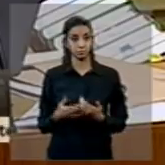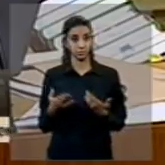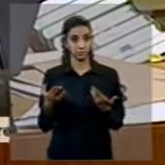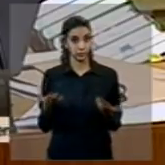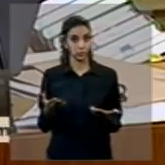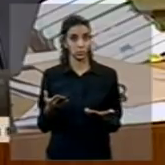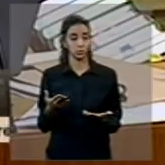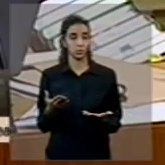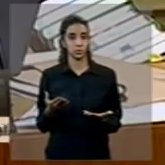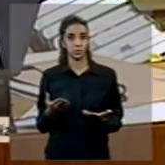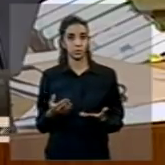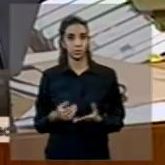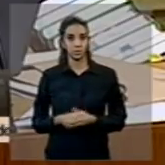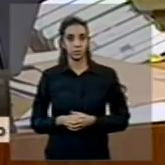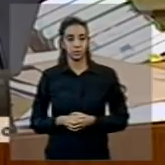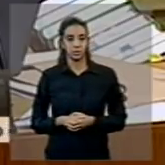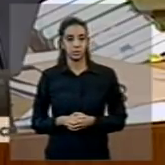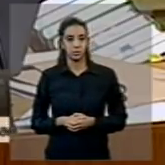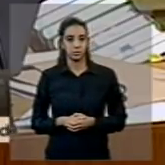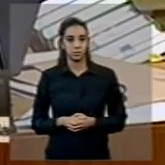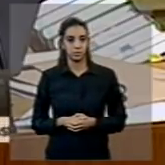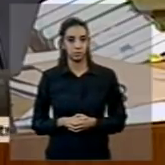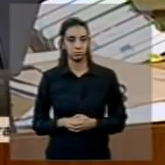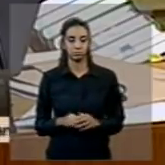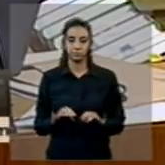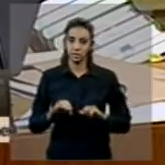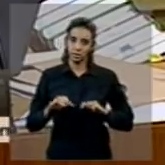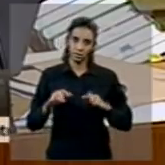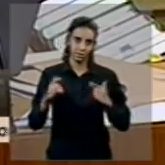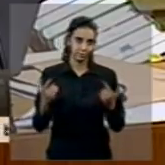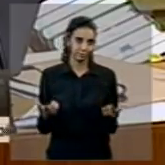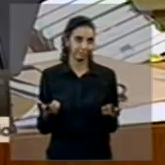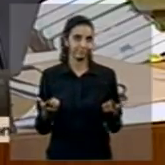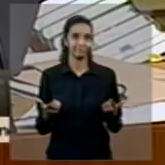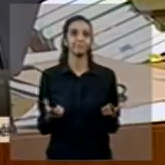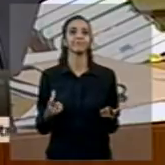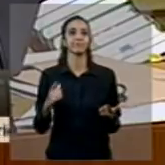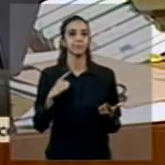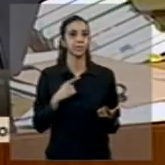seguinte, é a toda evidência um número muito